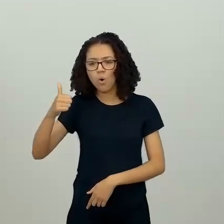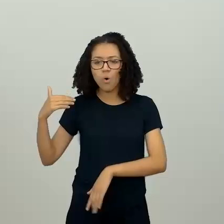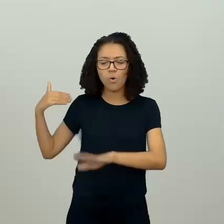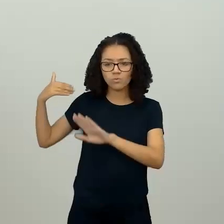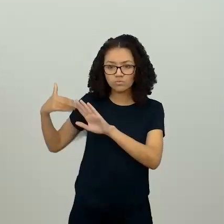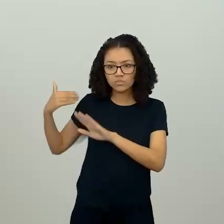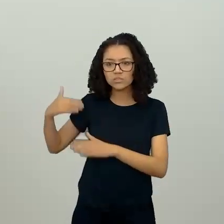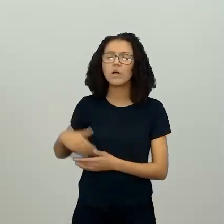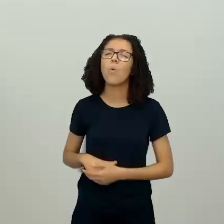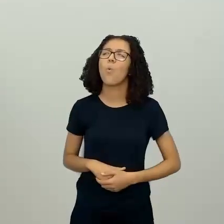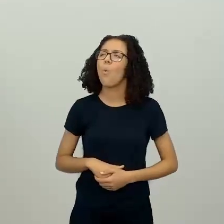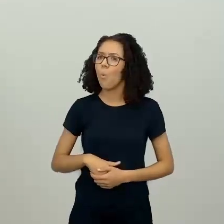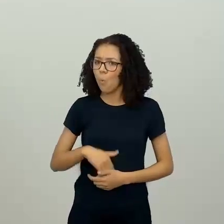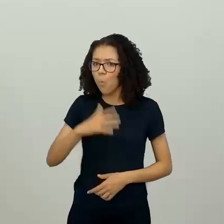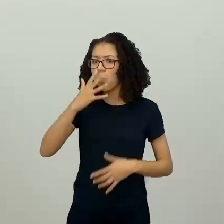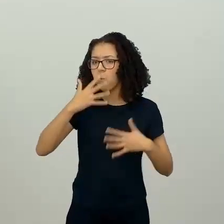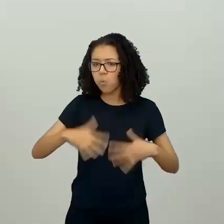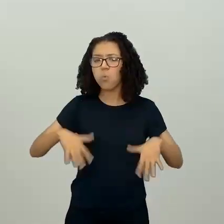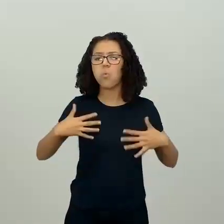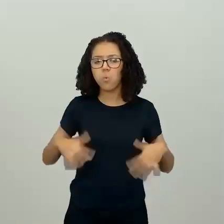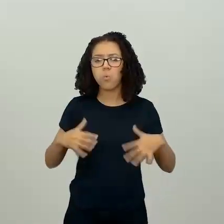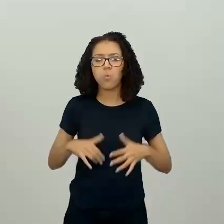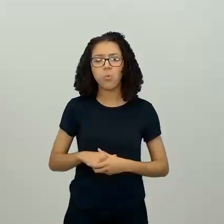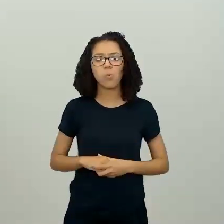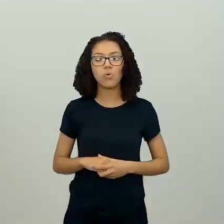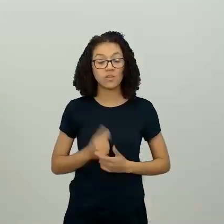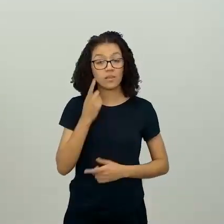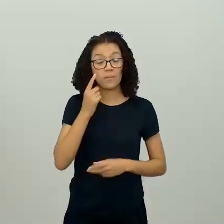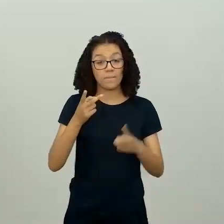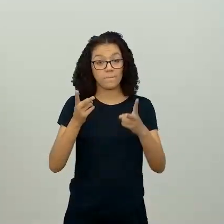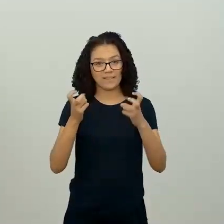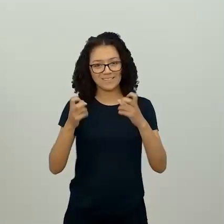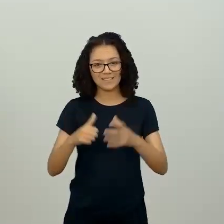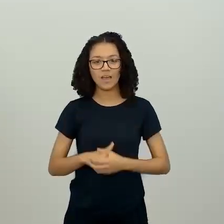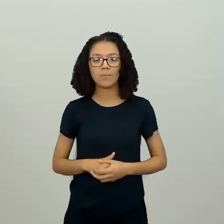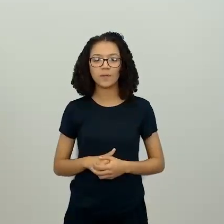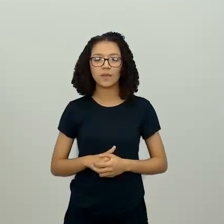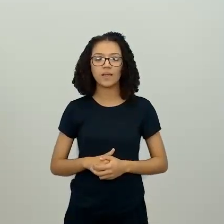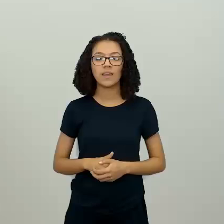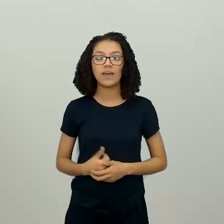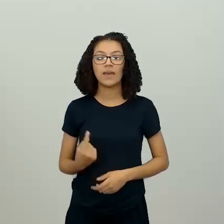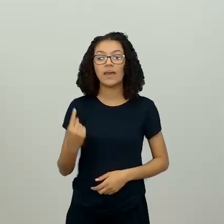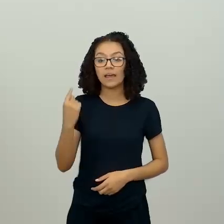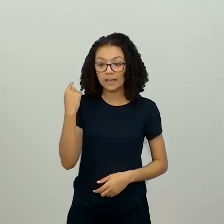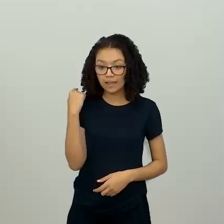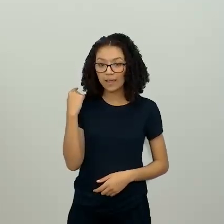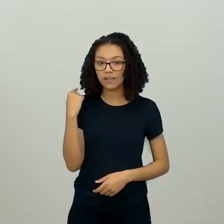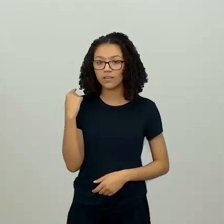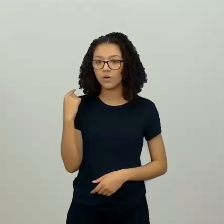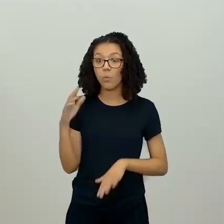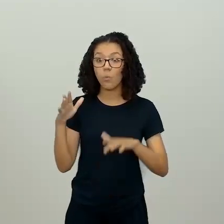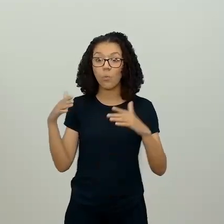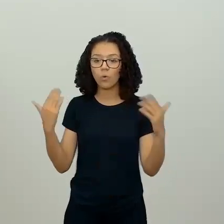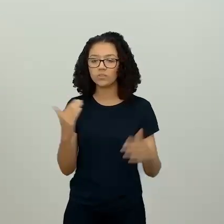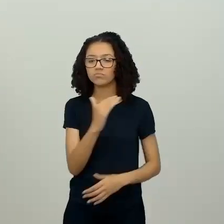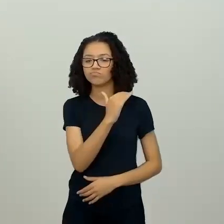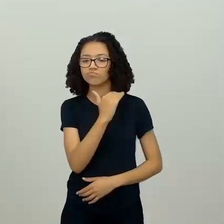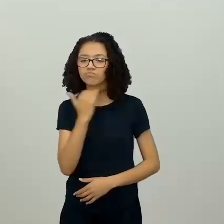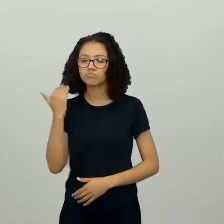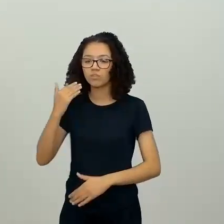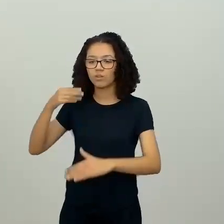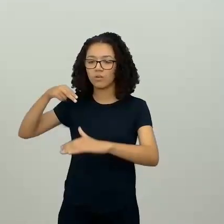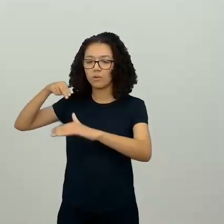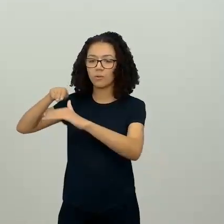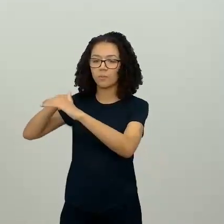contexto histórico, mas veja que ela foi sepultada no Panteão